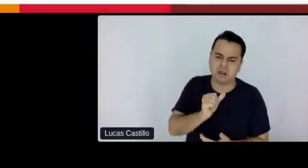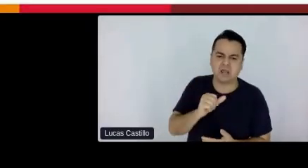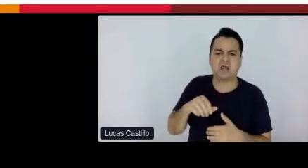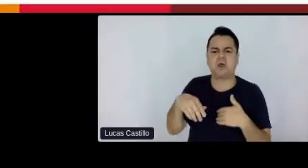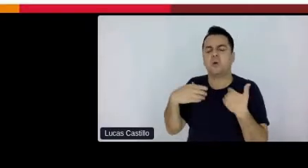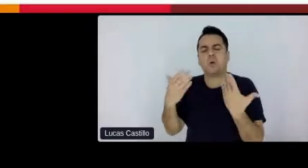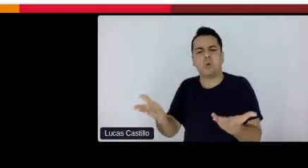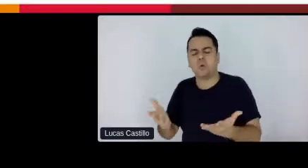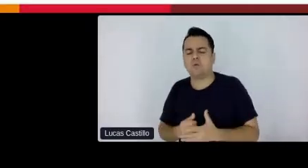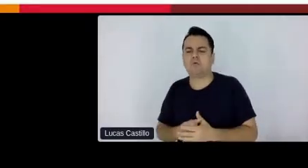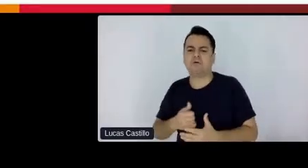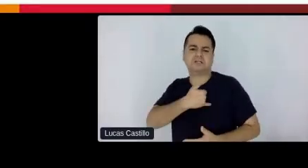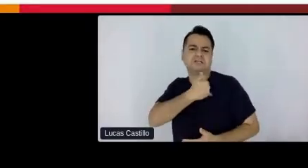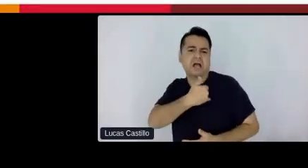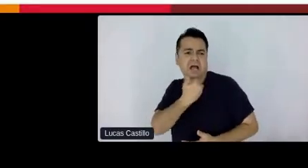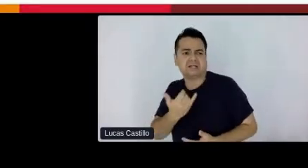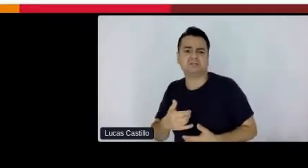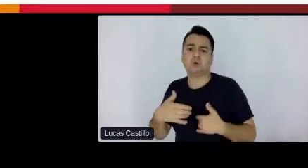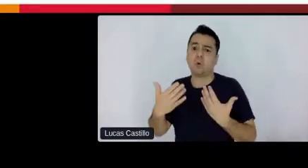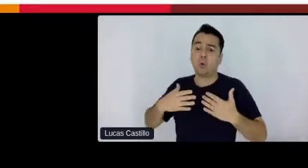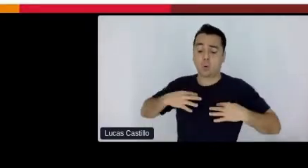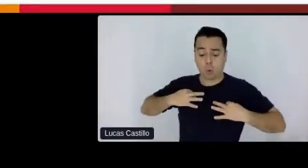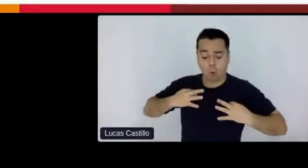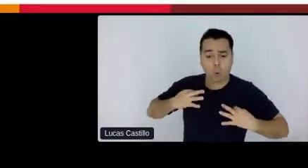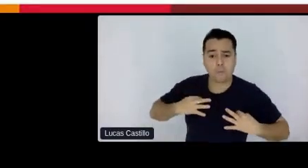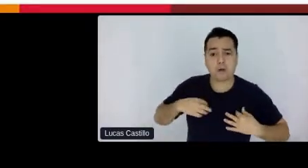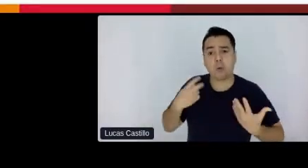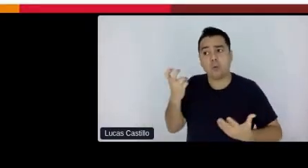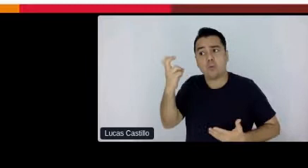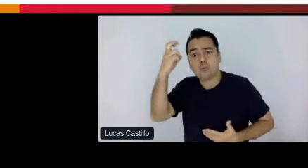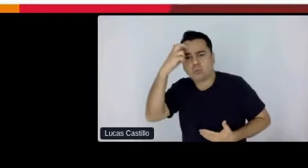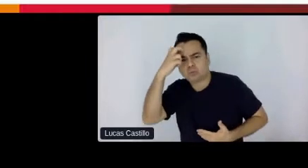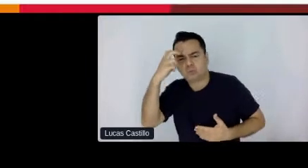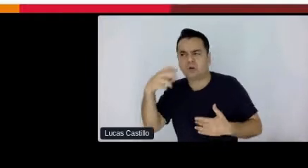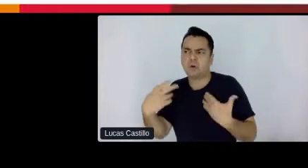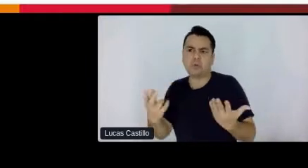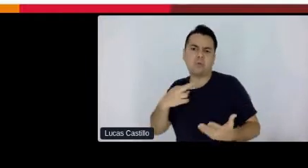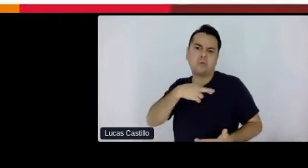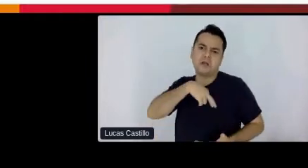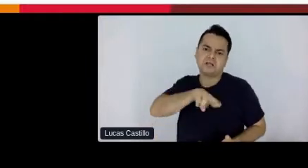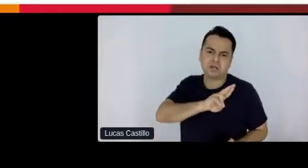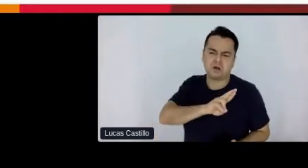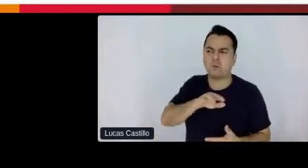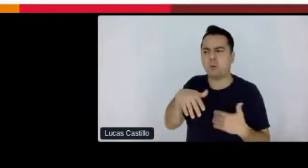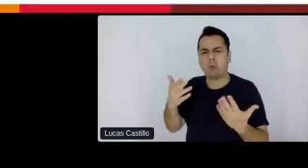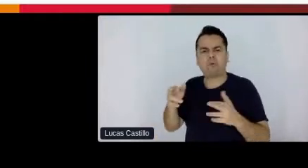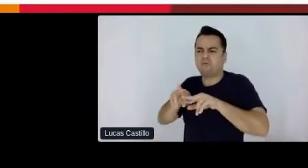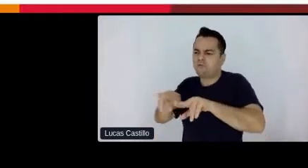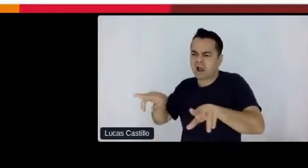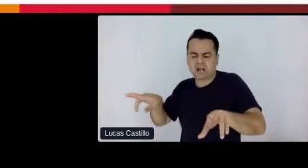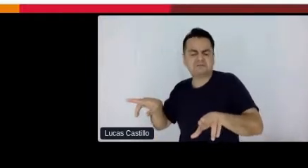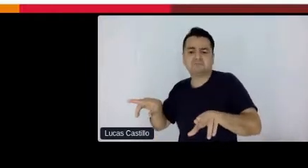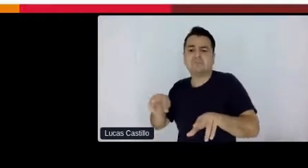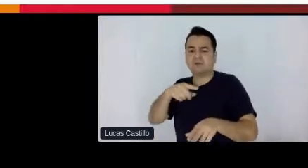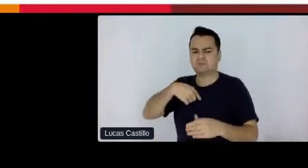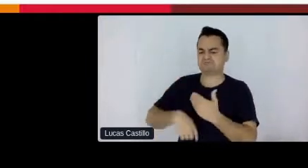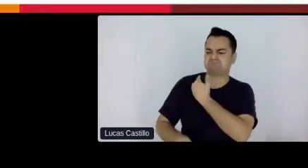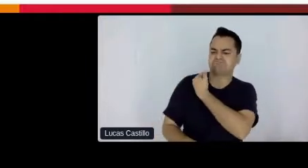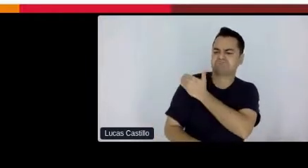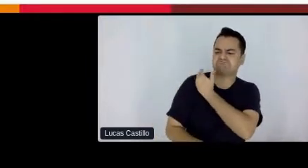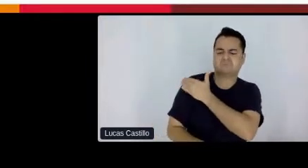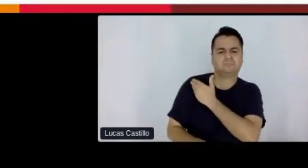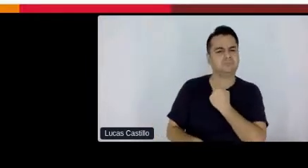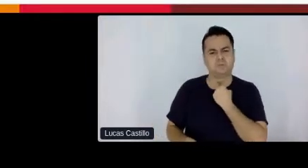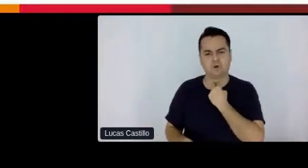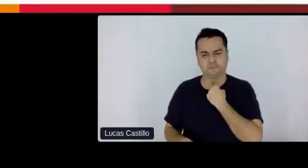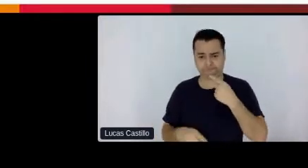orientação sexual, idade, modo de vestir, cultura, religião, crença ou até mesmo falta de crença, né? Ponto